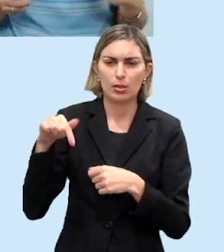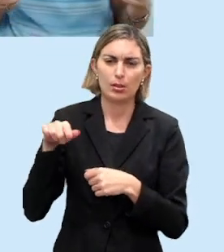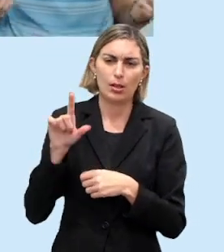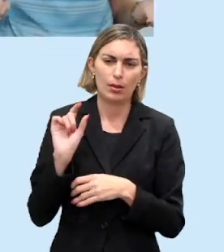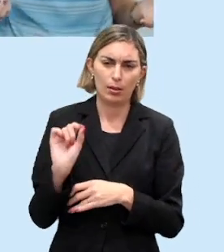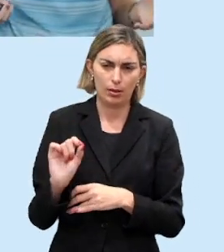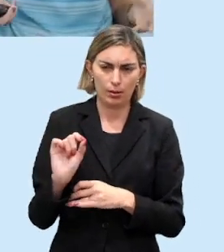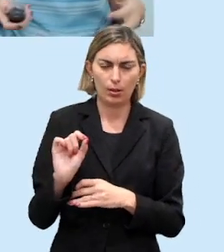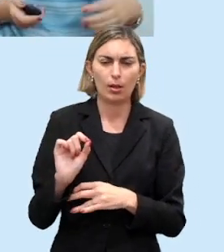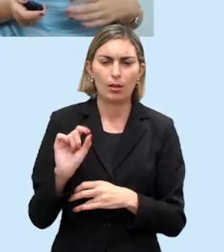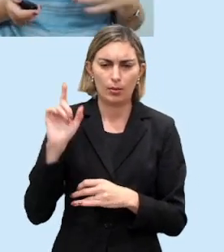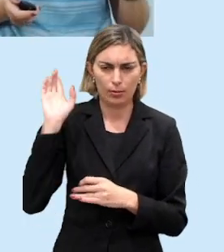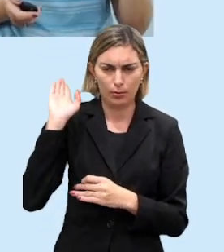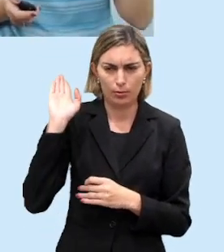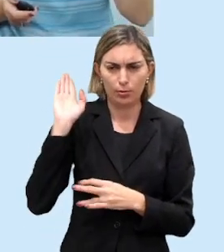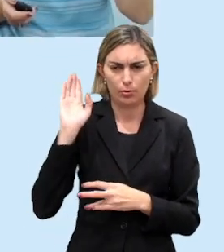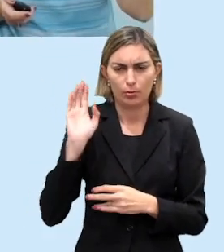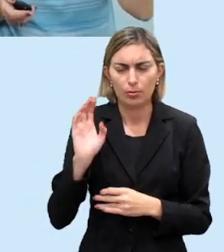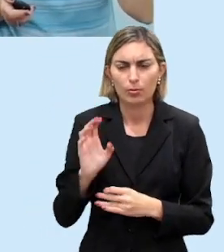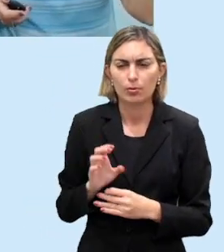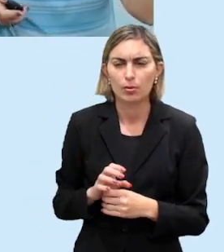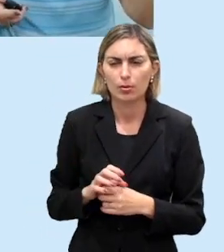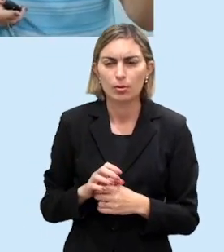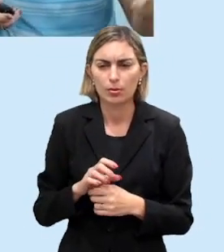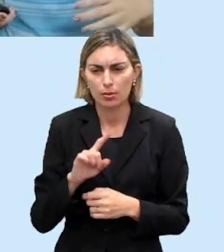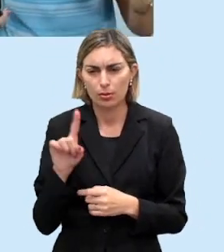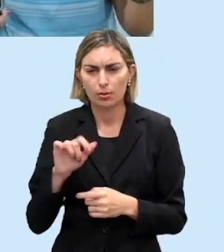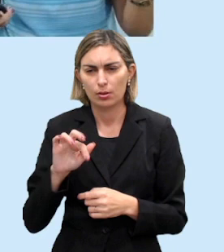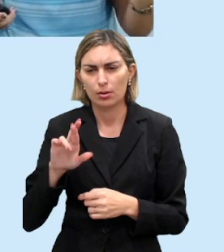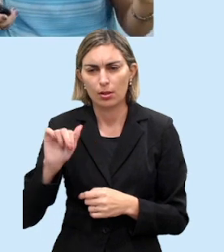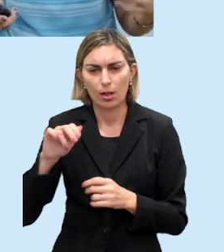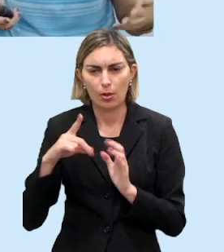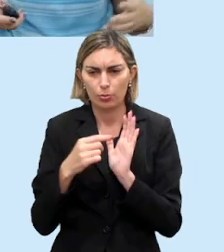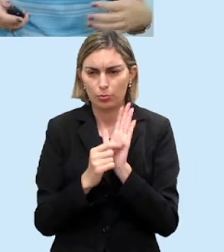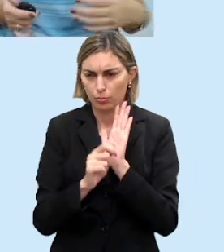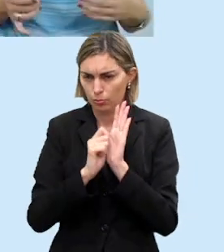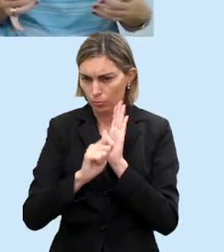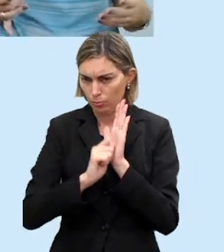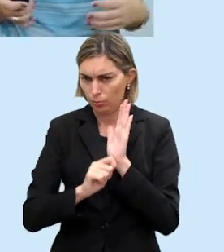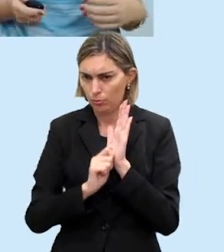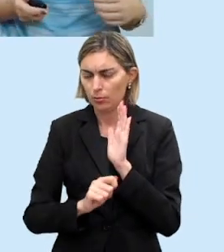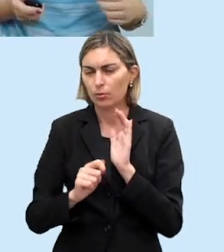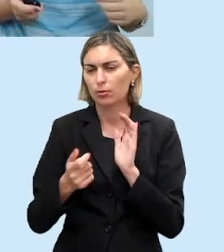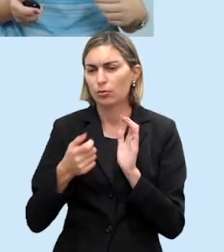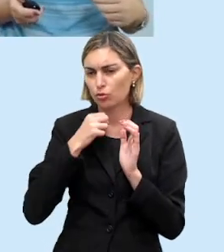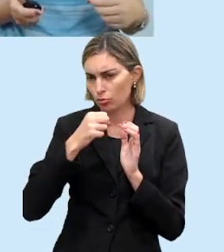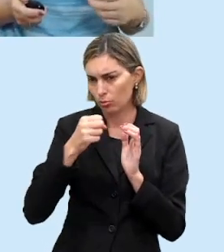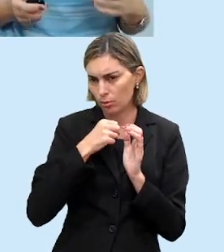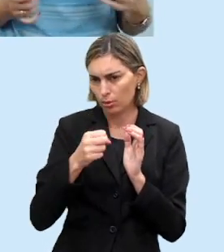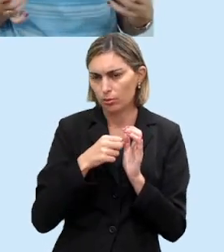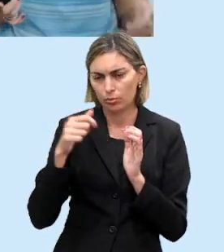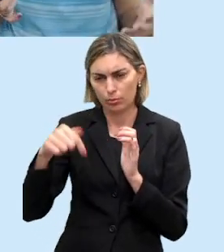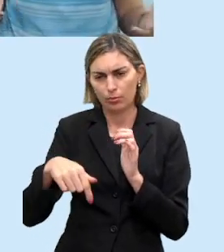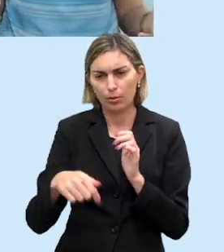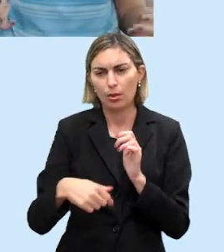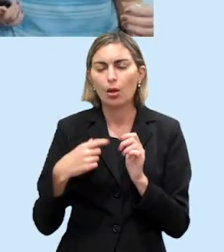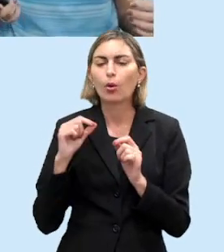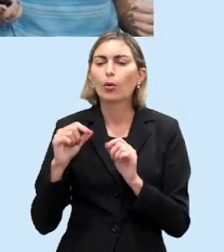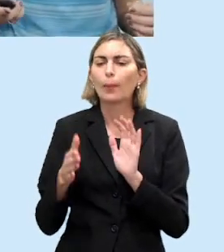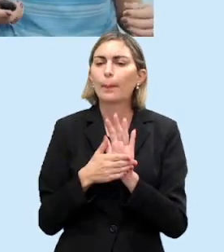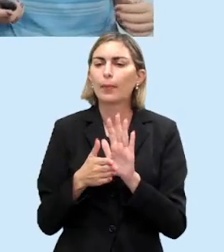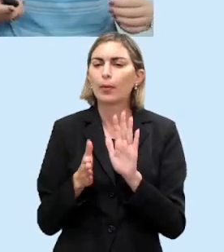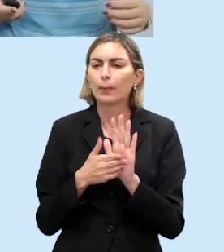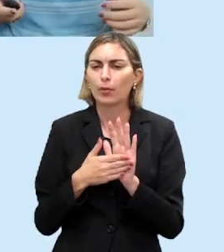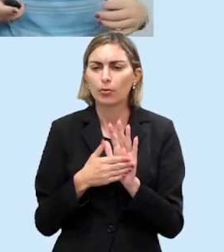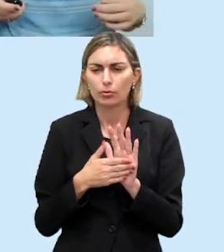pelo Ziraldo, não é, o Ziraldo cartunista, jornalista, não é, nosso. Qual era a proposta